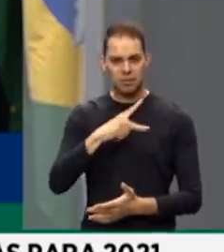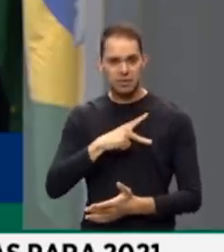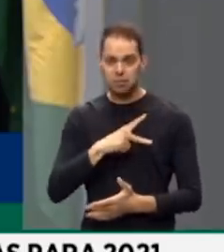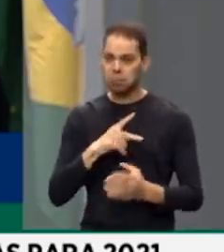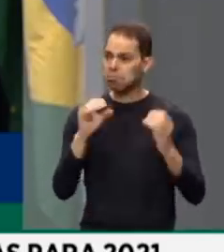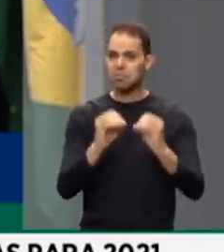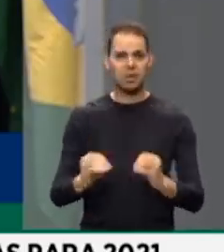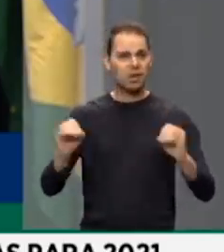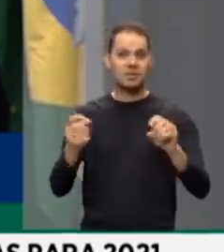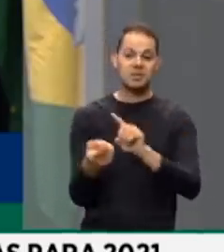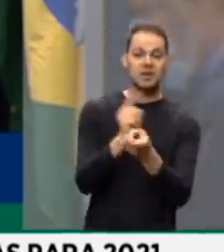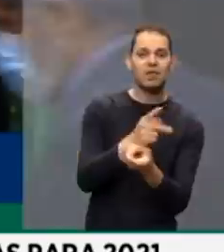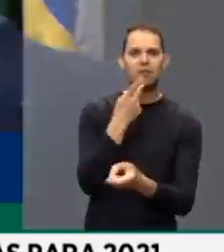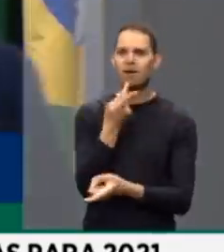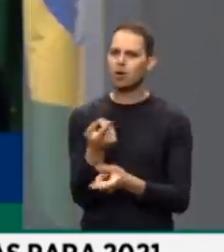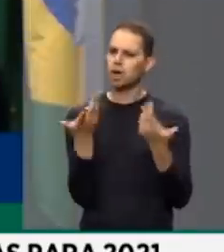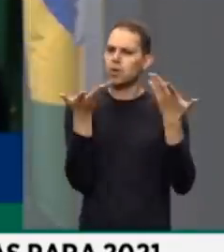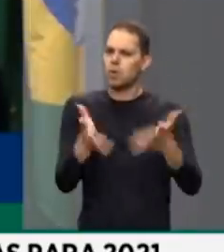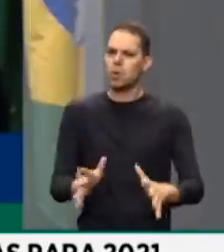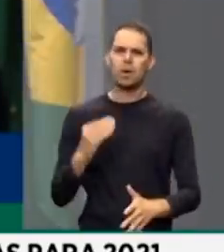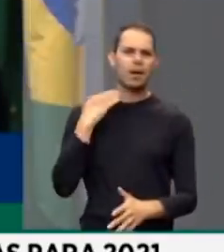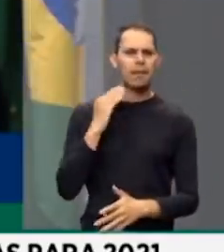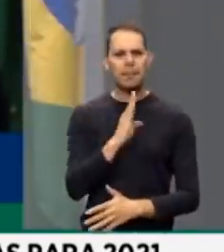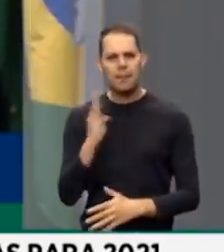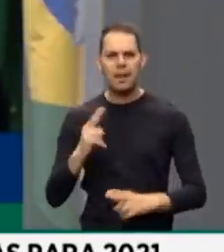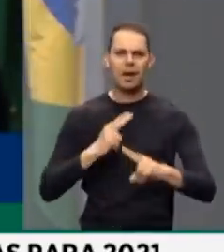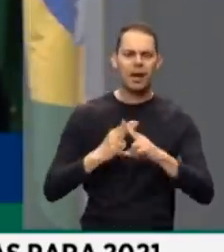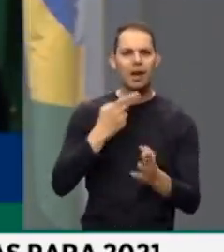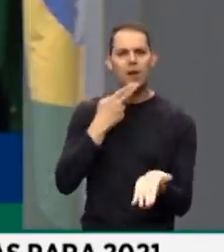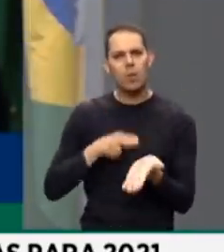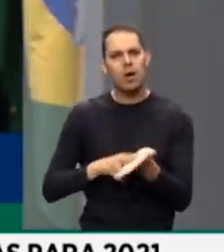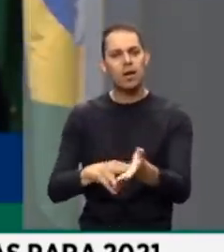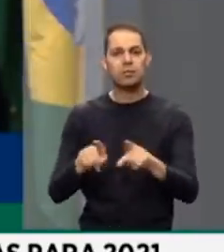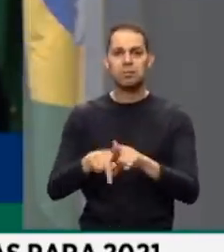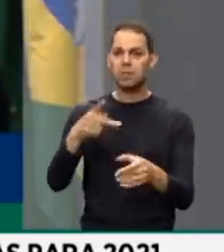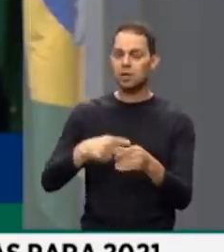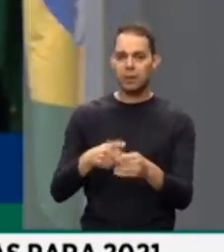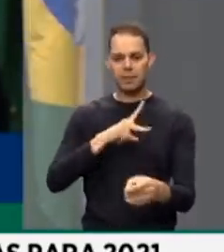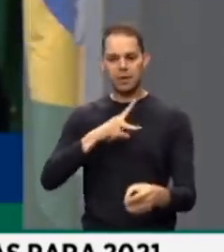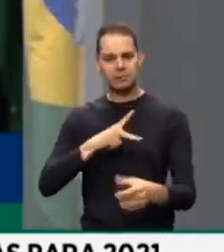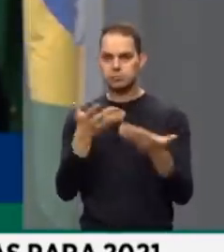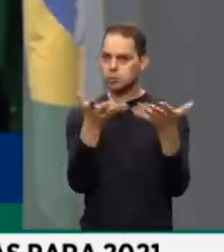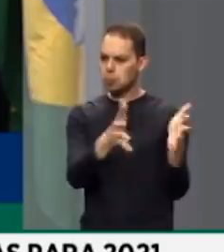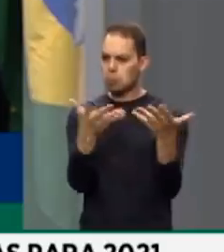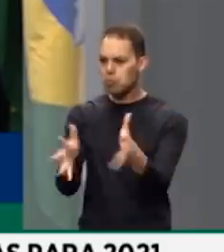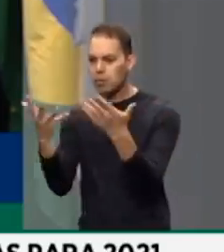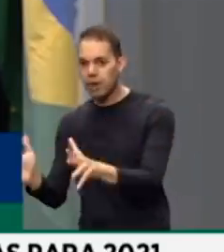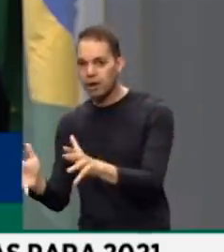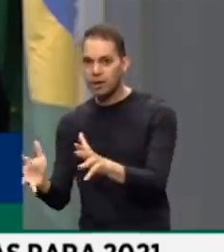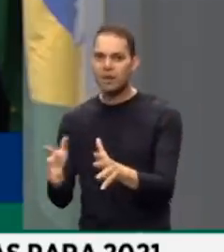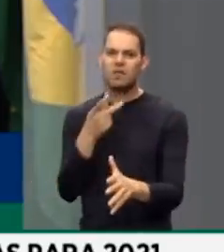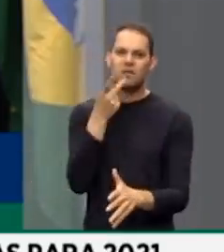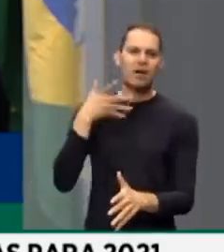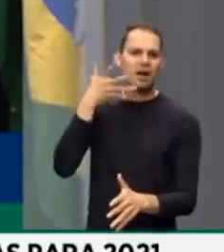contrário, já disse que é contra a privatização do Banco do Brasil, da Caixa, dos Correios e da Petrobras, com um velho discurso de que são